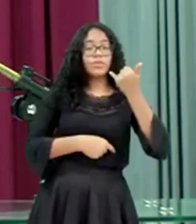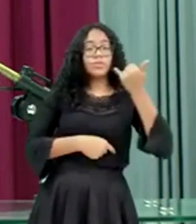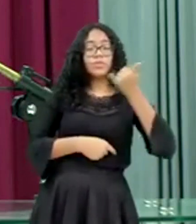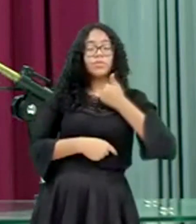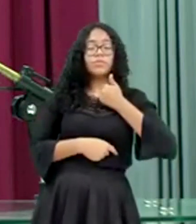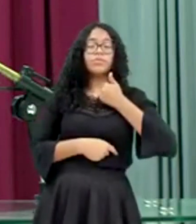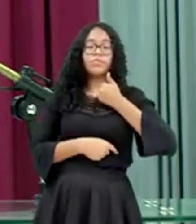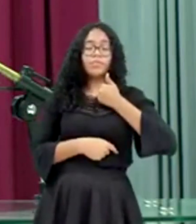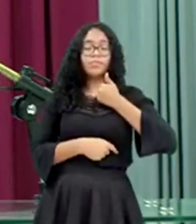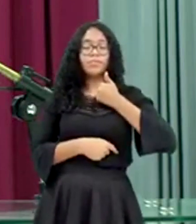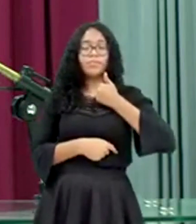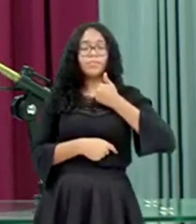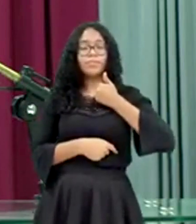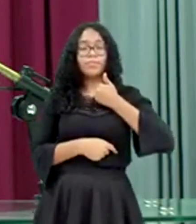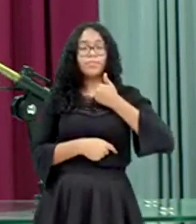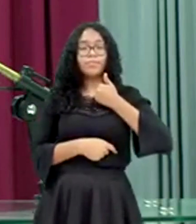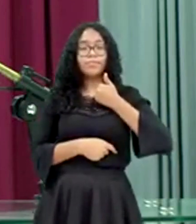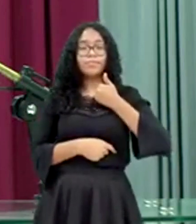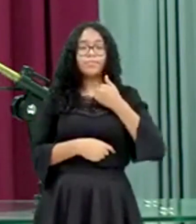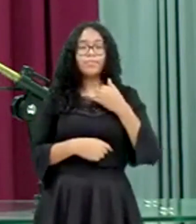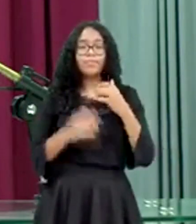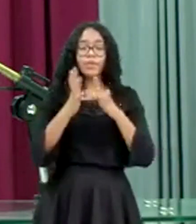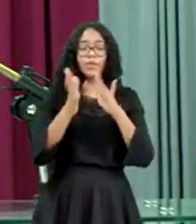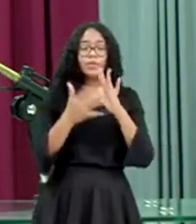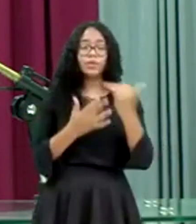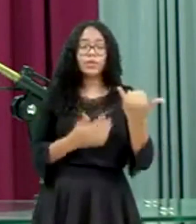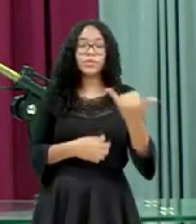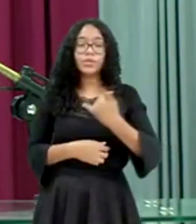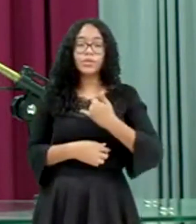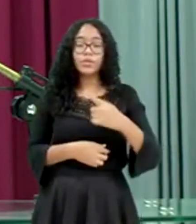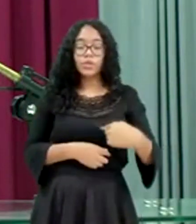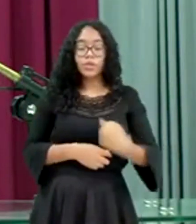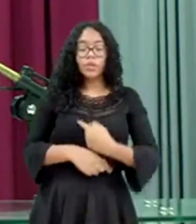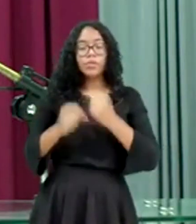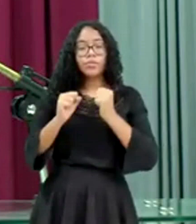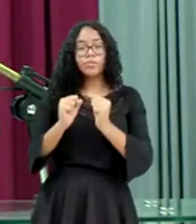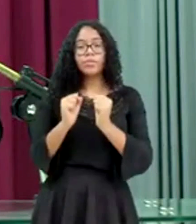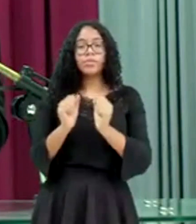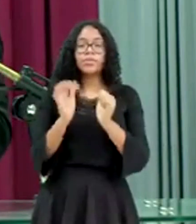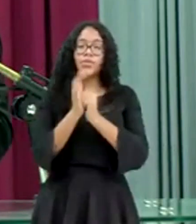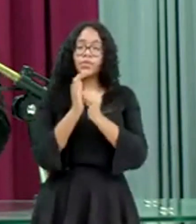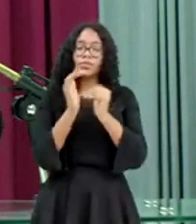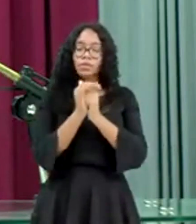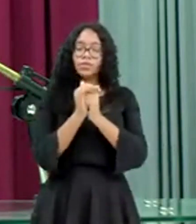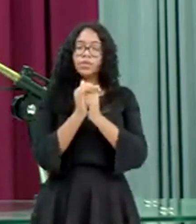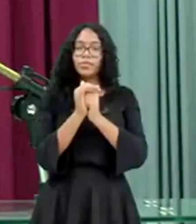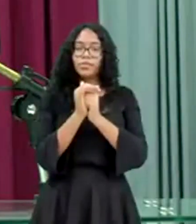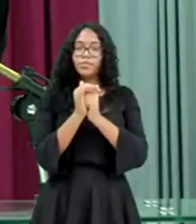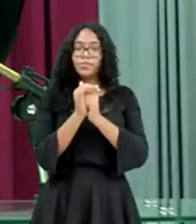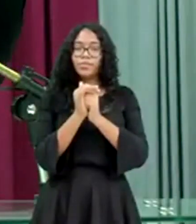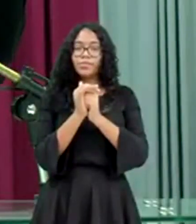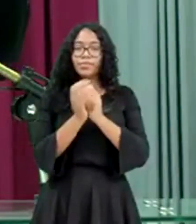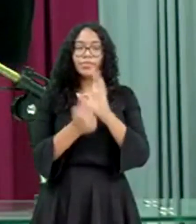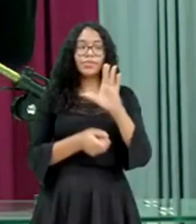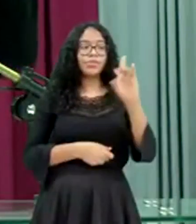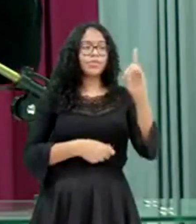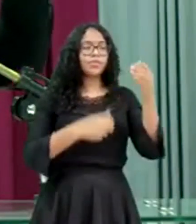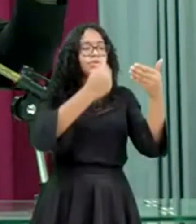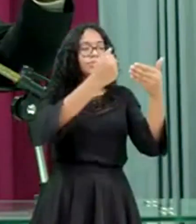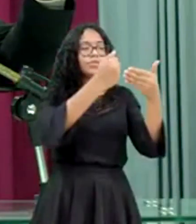nos disse. Ele nos disse que nós poderíamos orar e Ele agiria